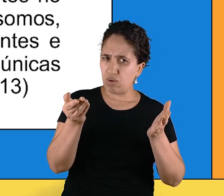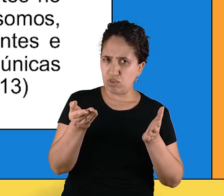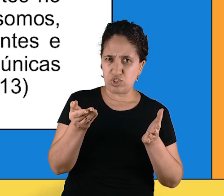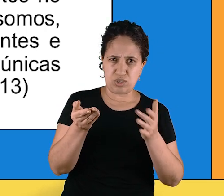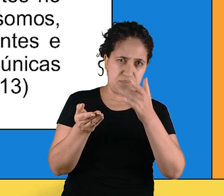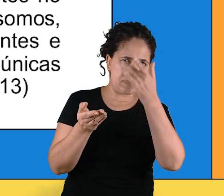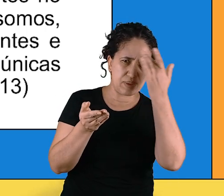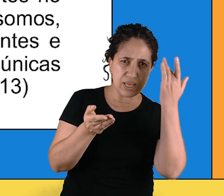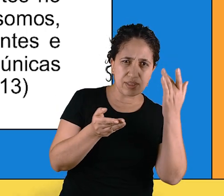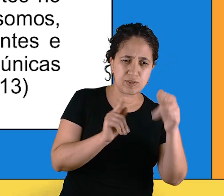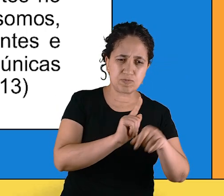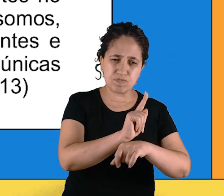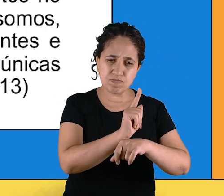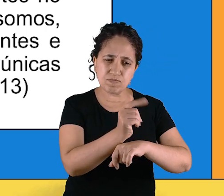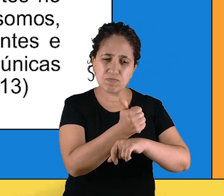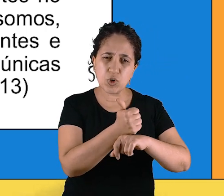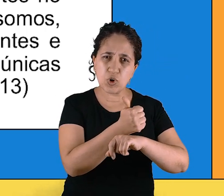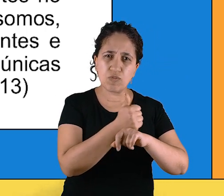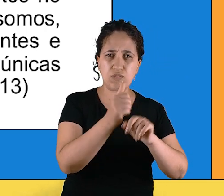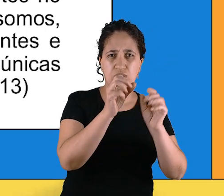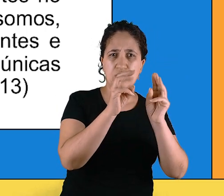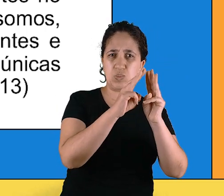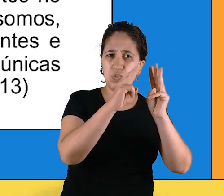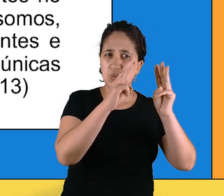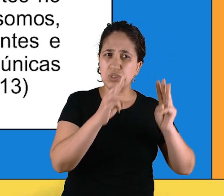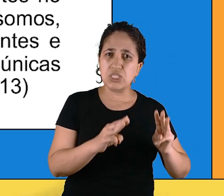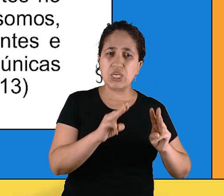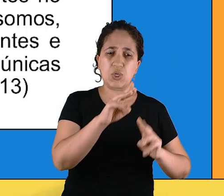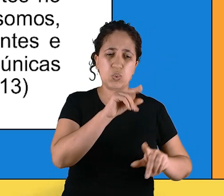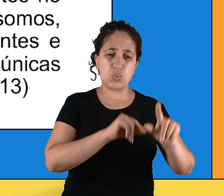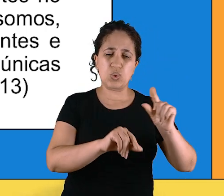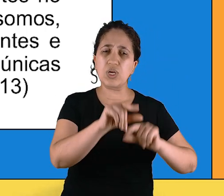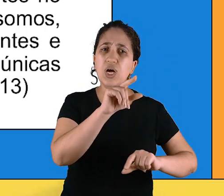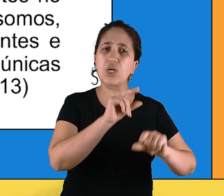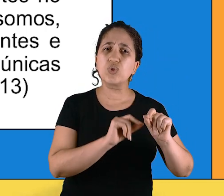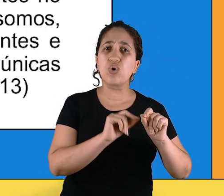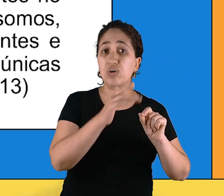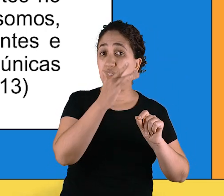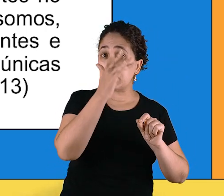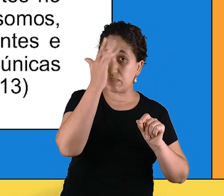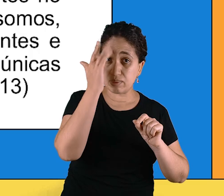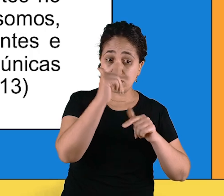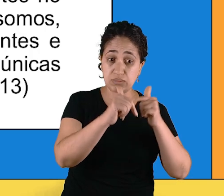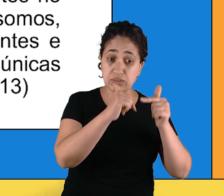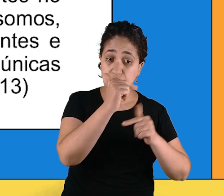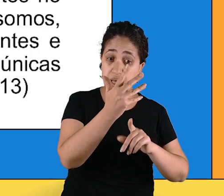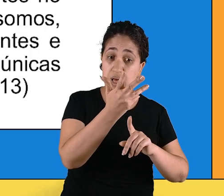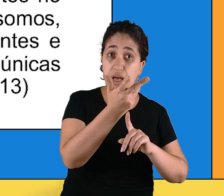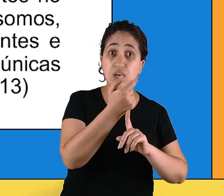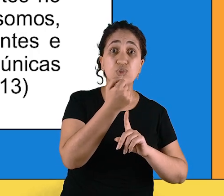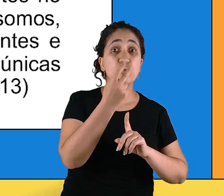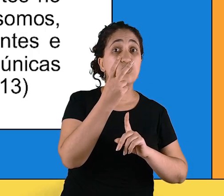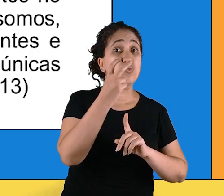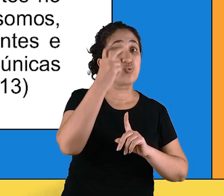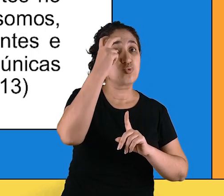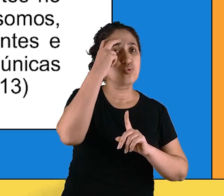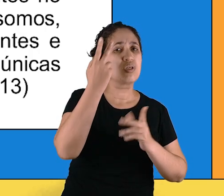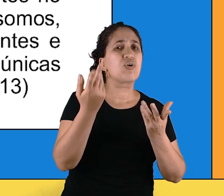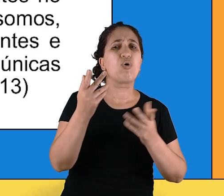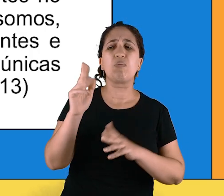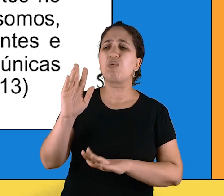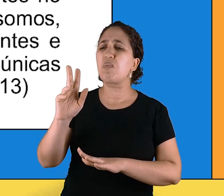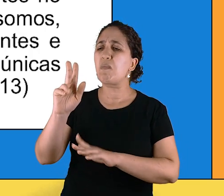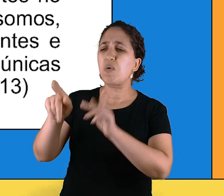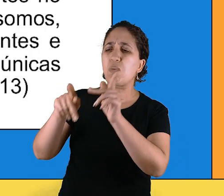né, pelos gestores, pelos profissionais de museus, né, pelos curadores, pelas pessoas que trabalham com arte e cultura, como um